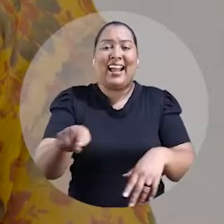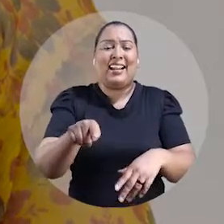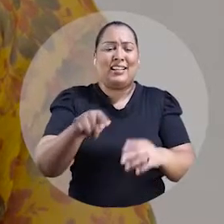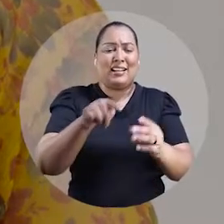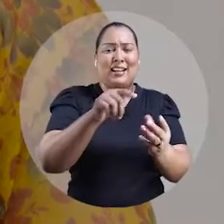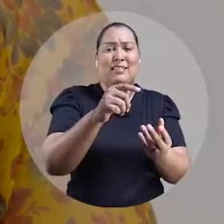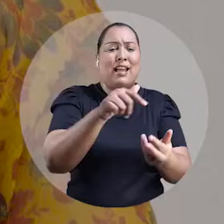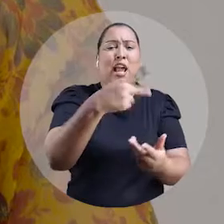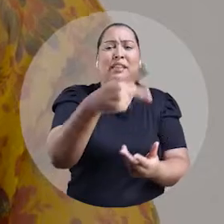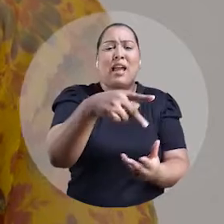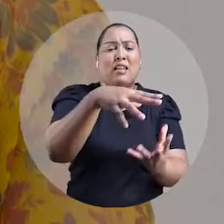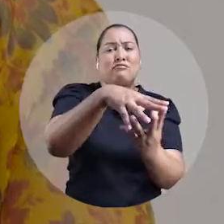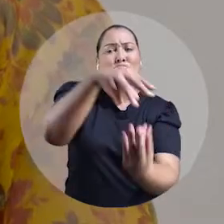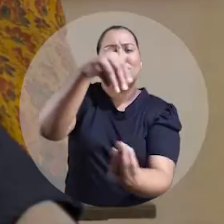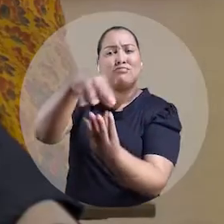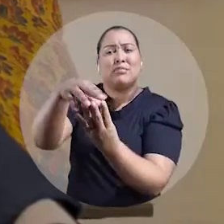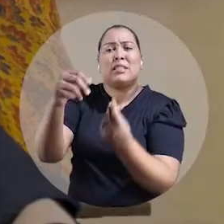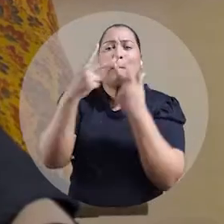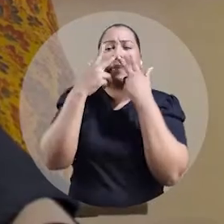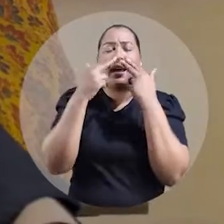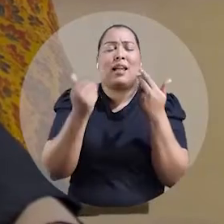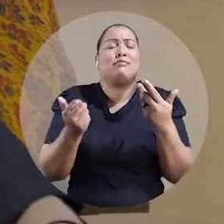um espírito muito aberto,